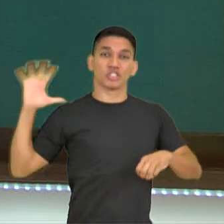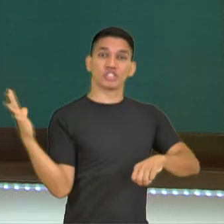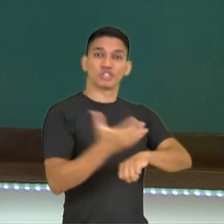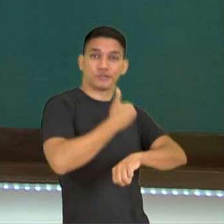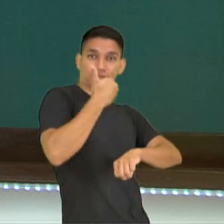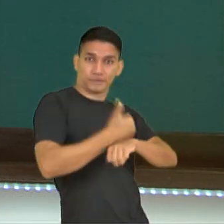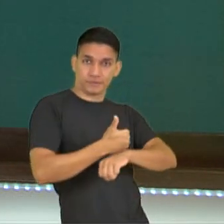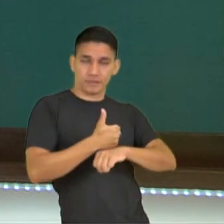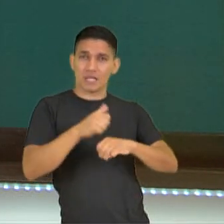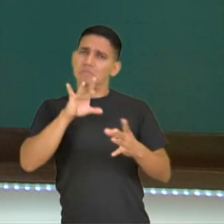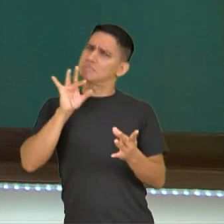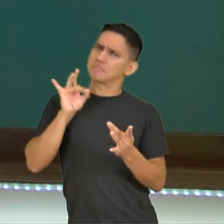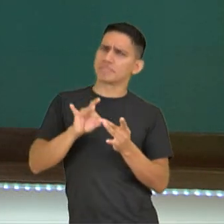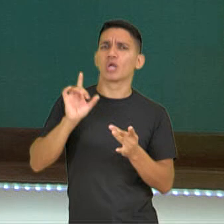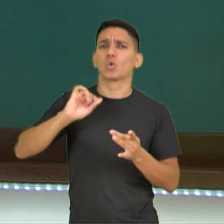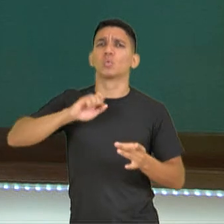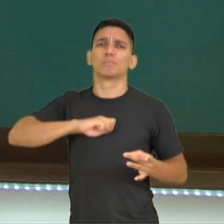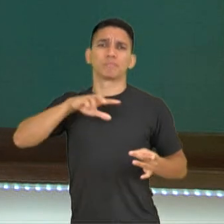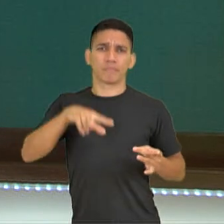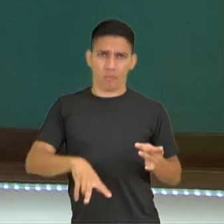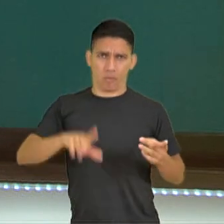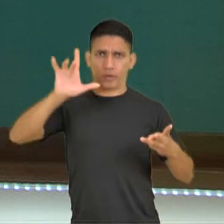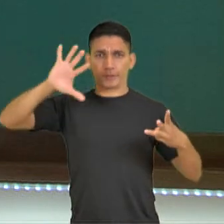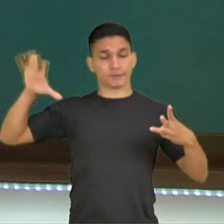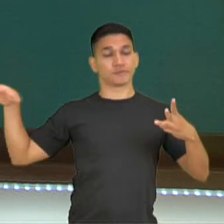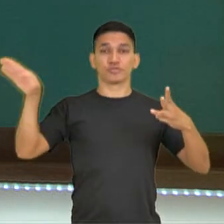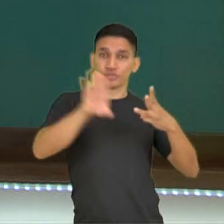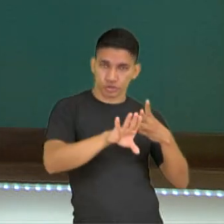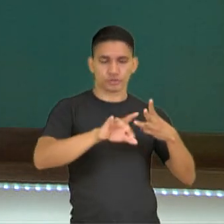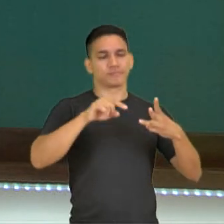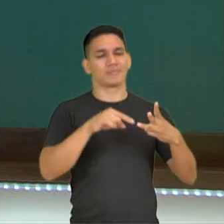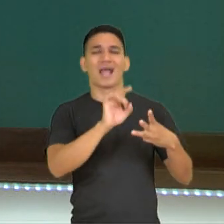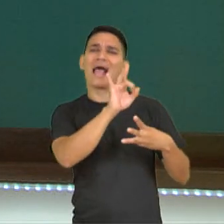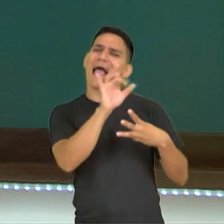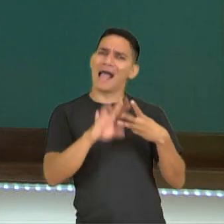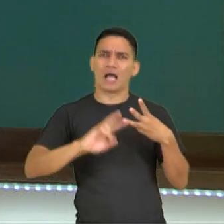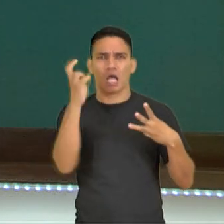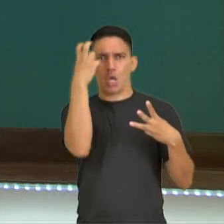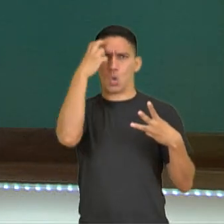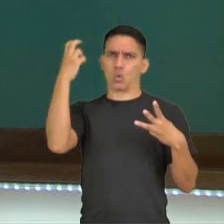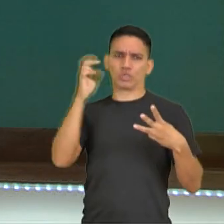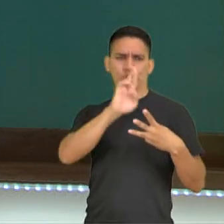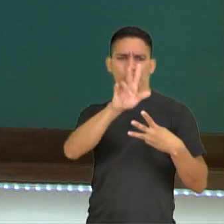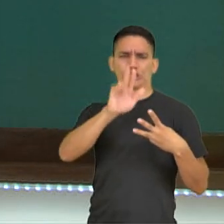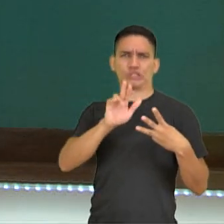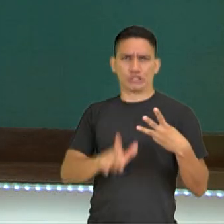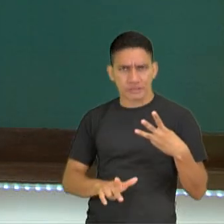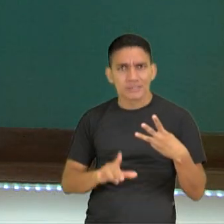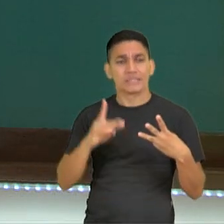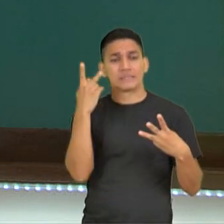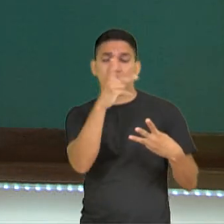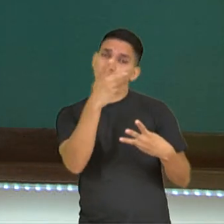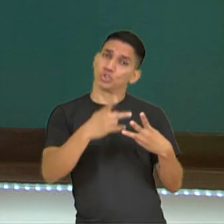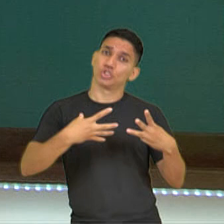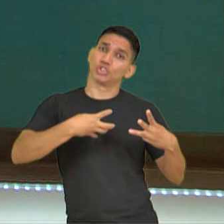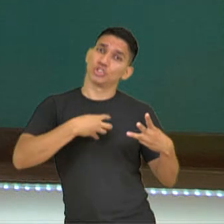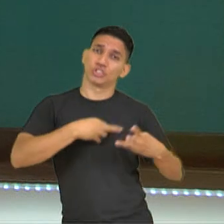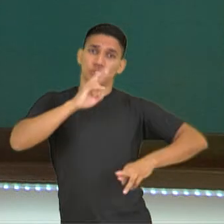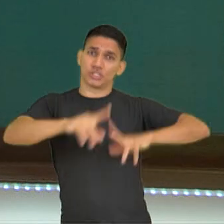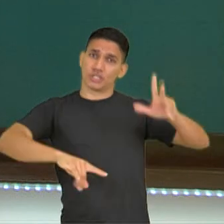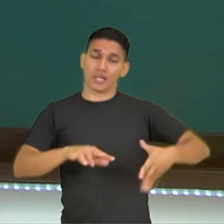mais específico, os portugueses. Cada um tinha sua cultura, cada um tinha sua forma de